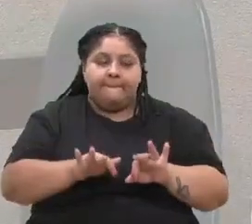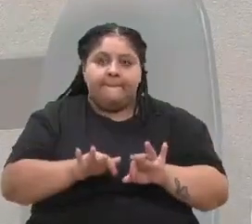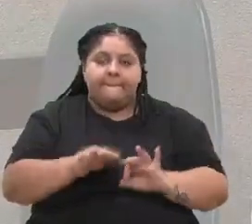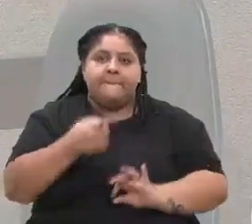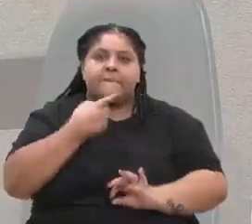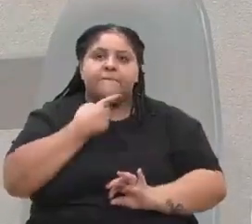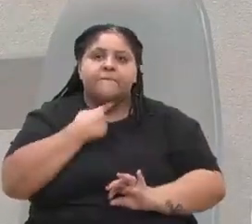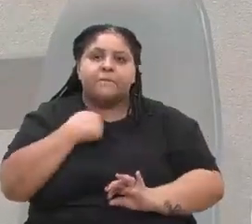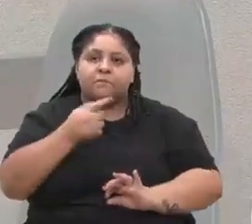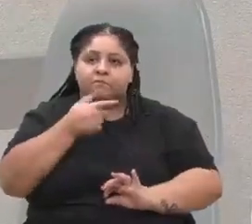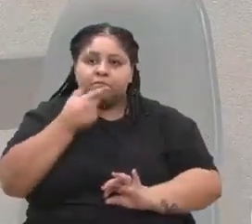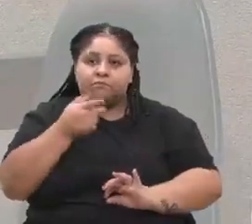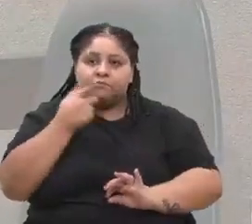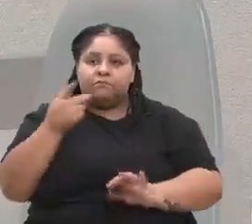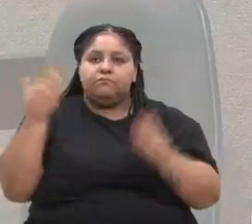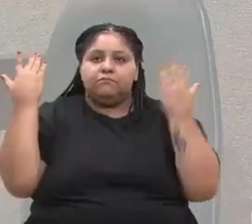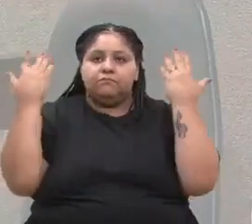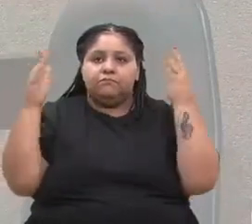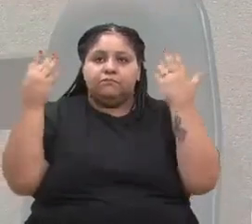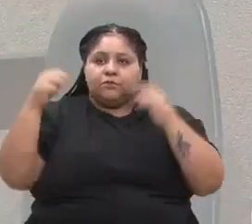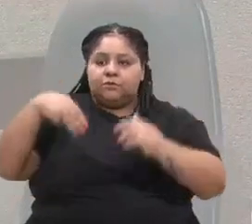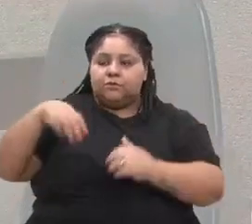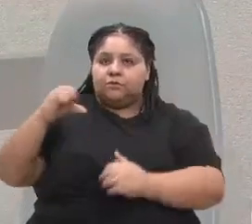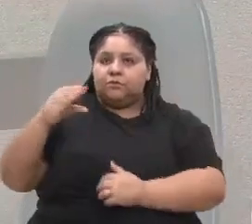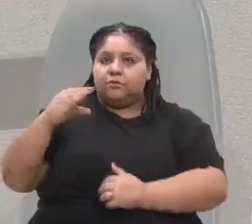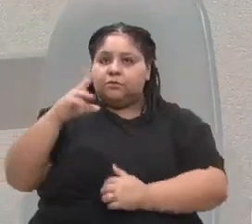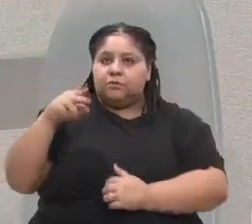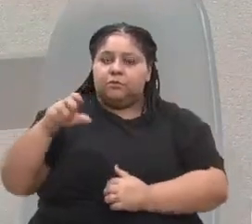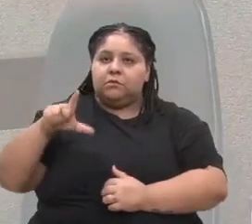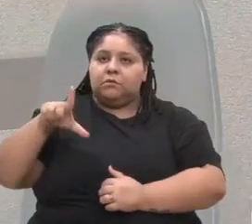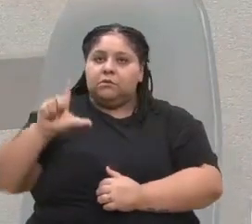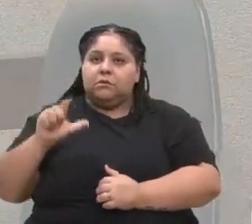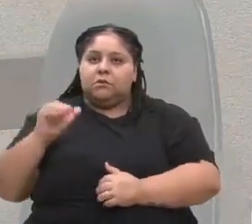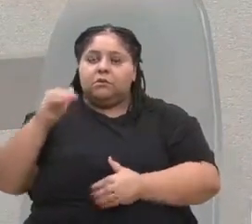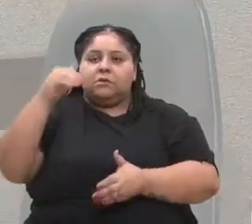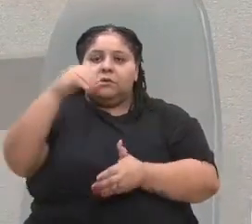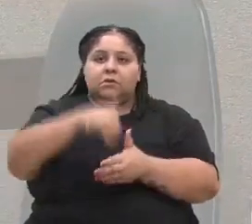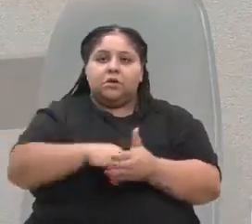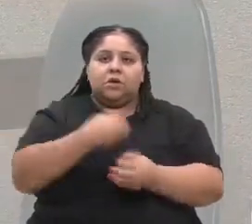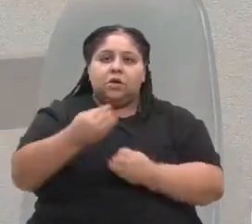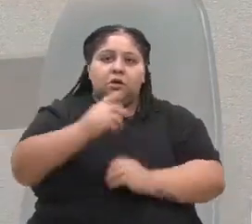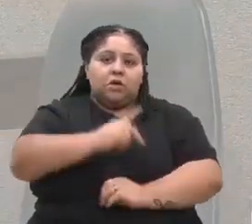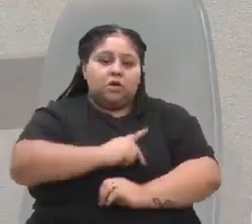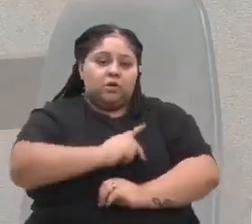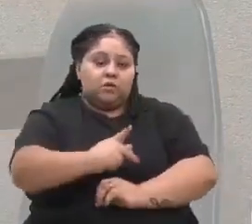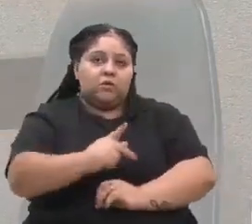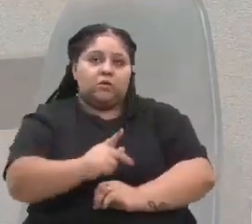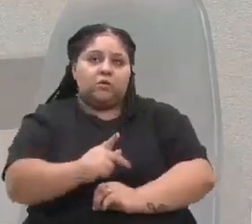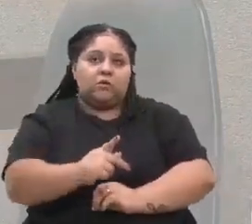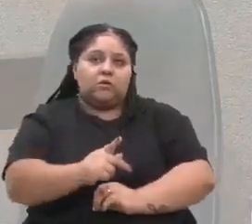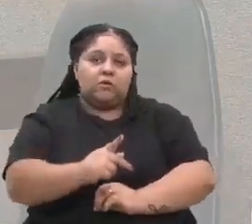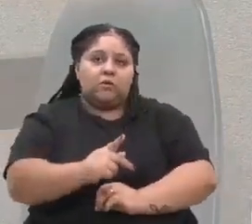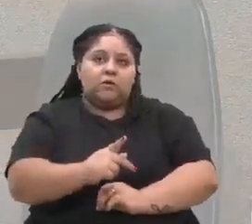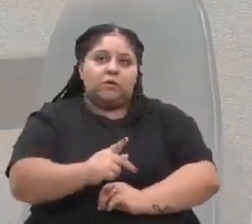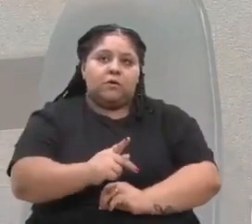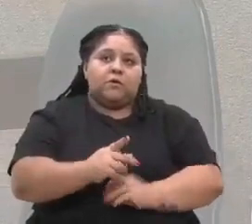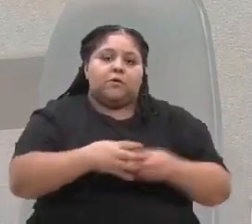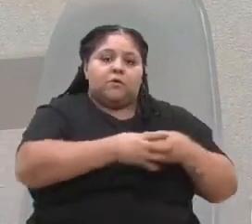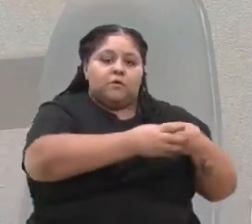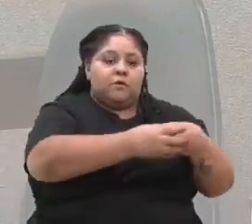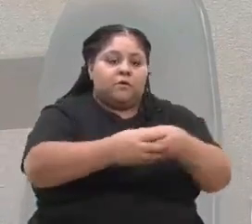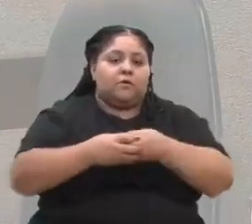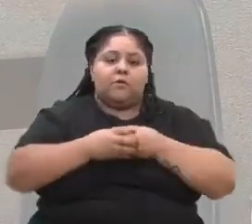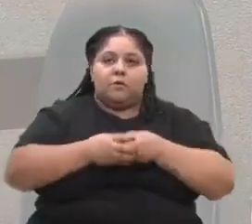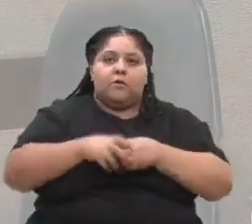registrar e parabenizar o Michel De Carli pela eleição como presidente da Federação Gaúcha de